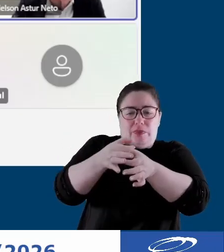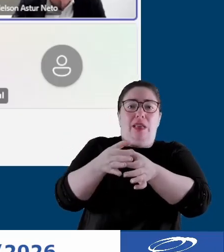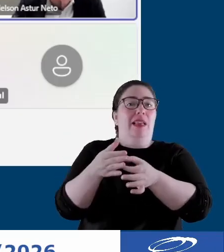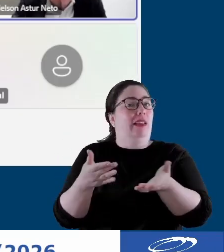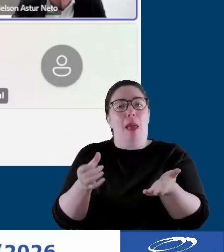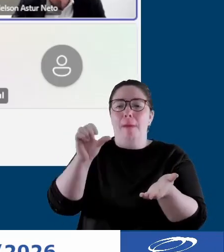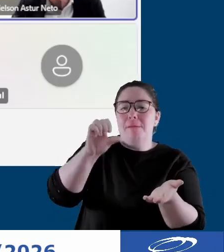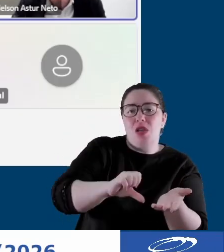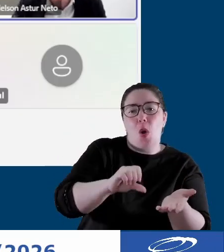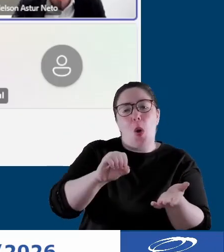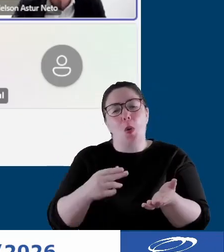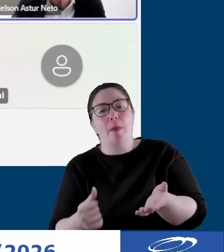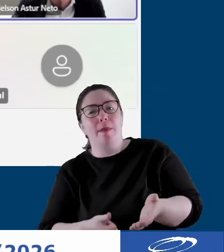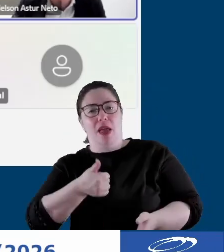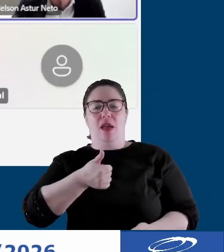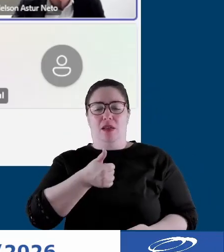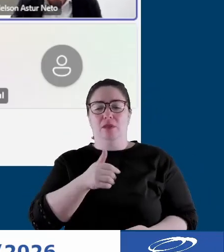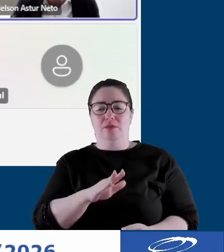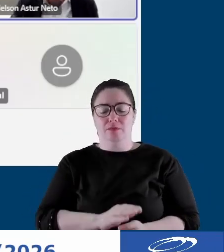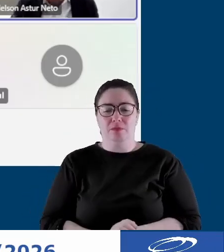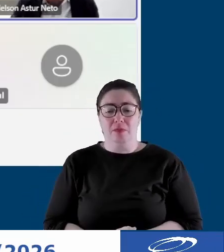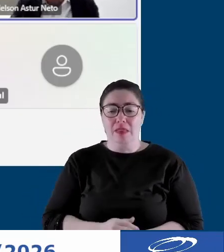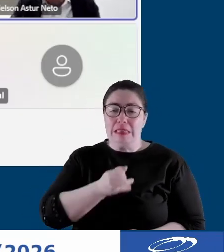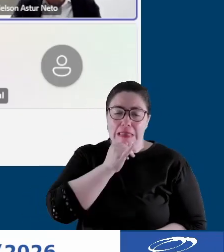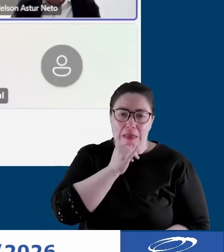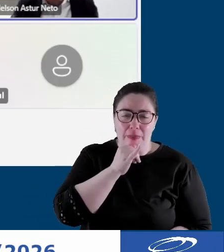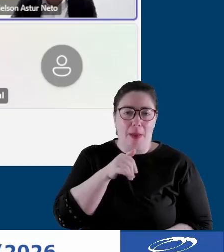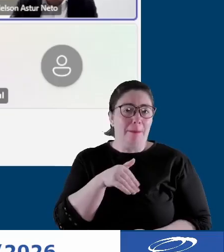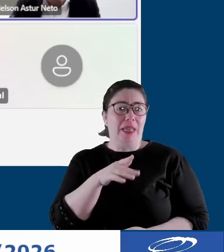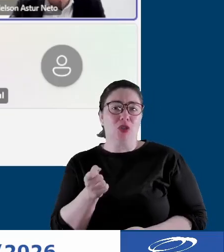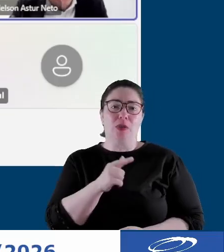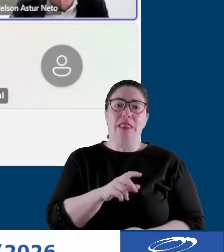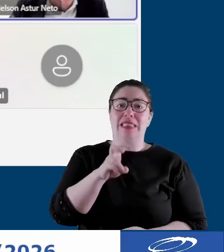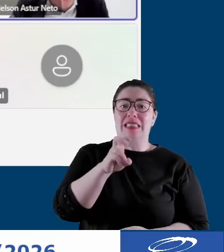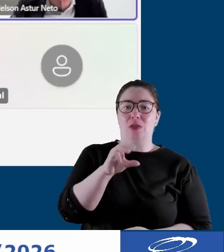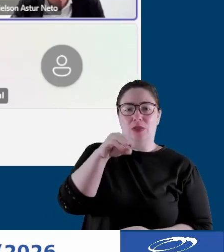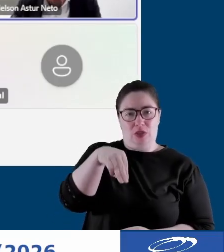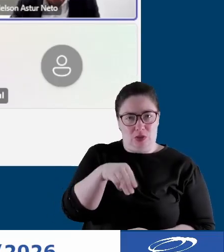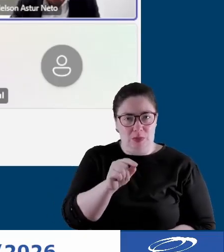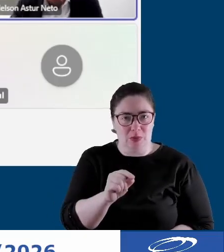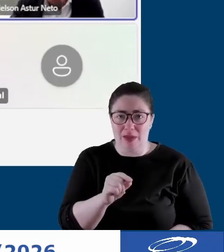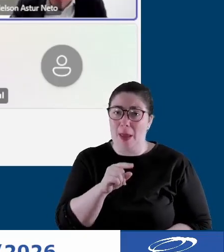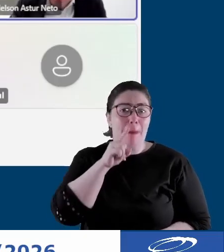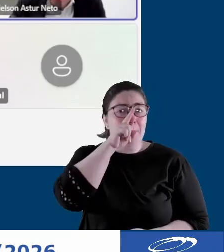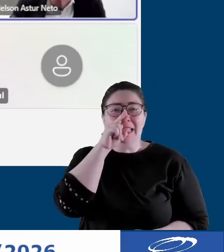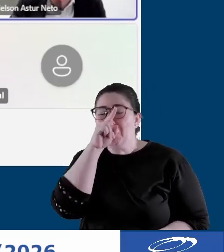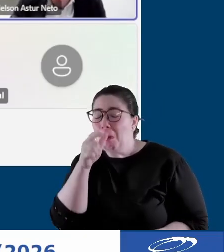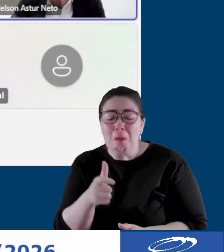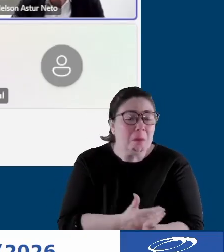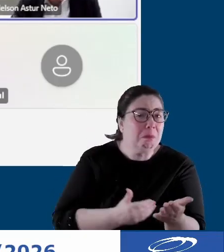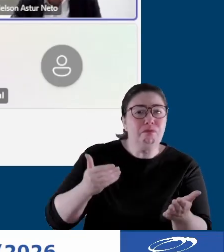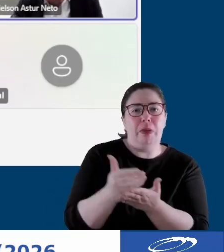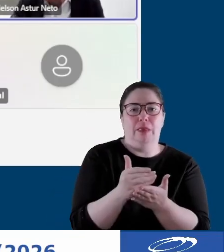e mais do que 5 centímetros realmente leva a um risco maior, né? Então a gente tem que, sempre